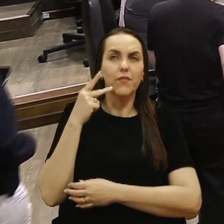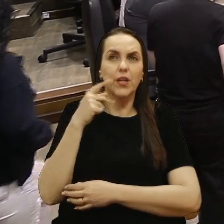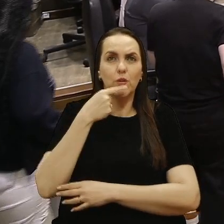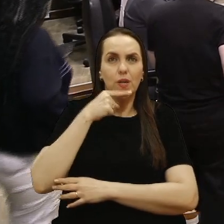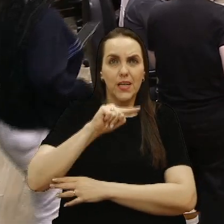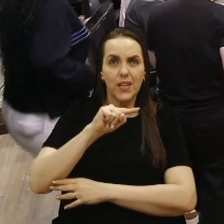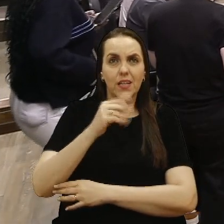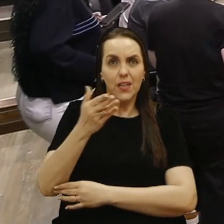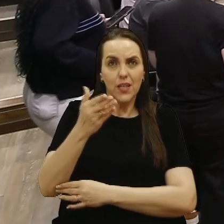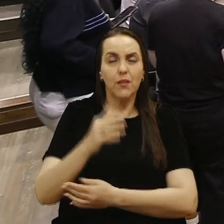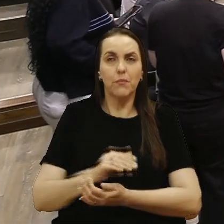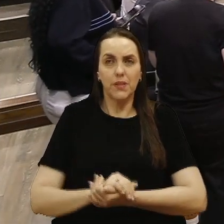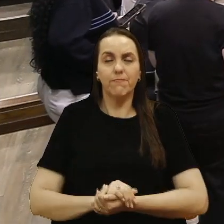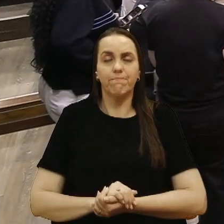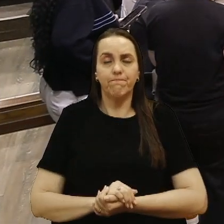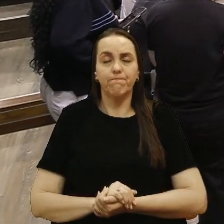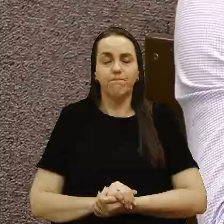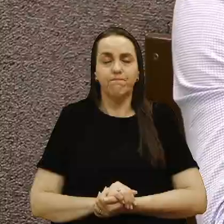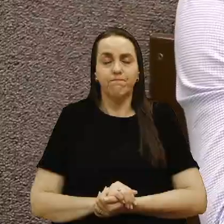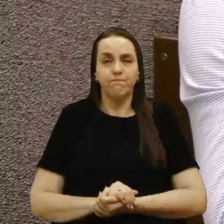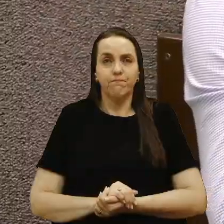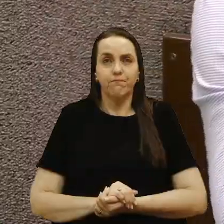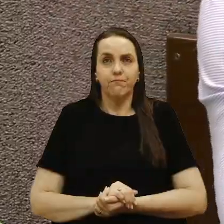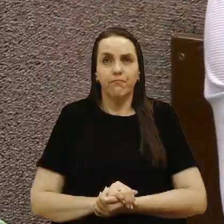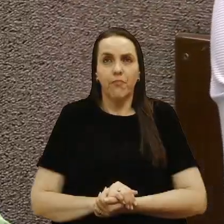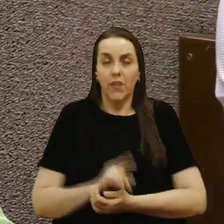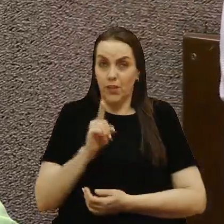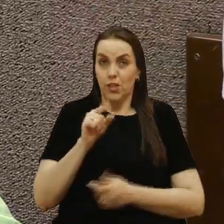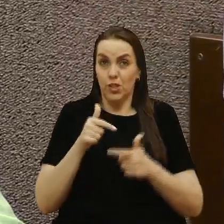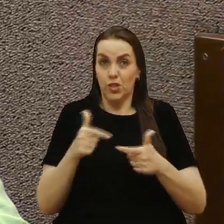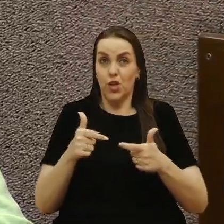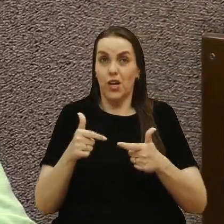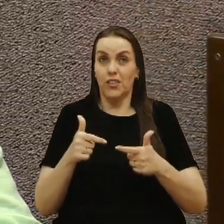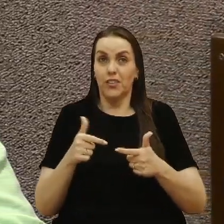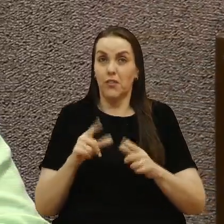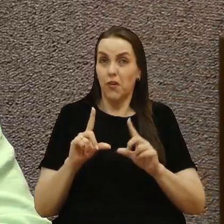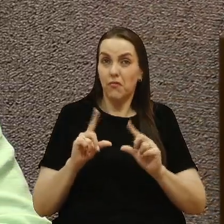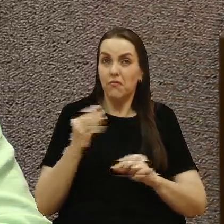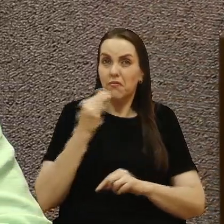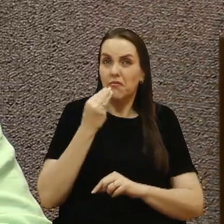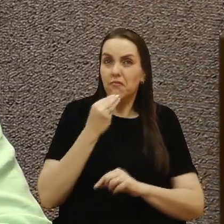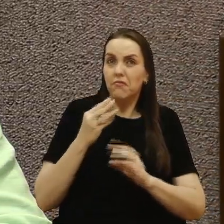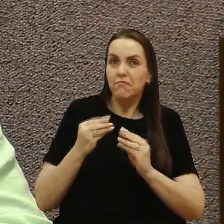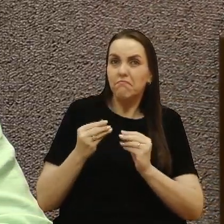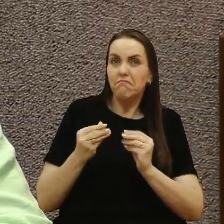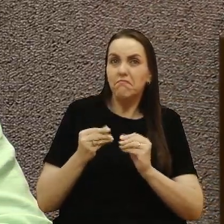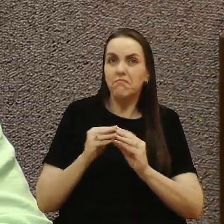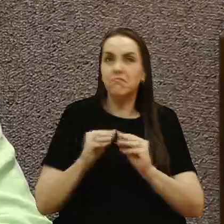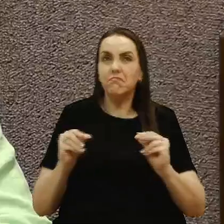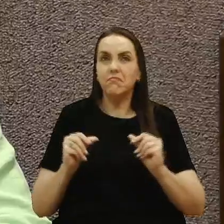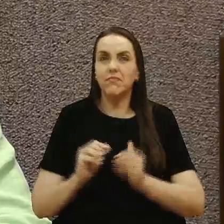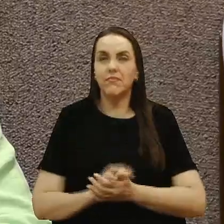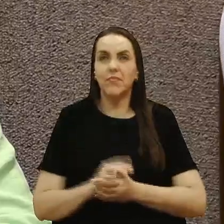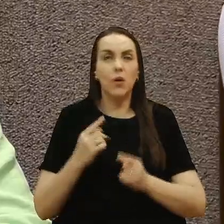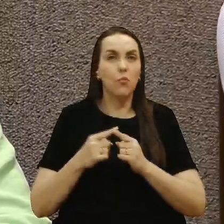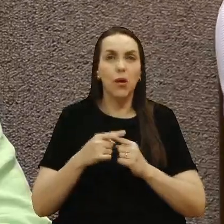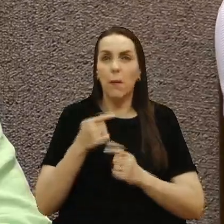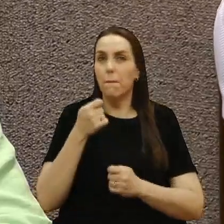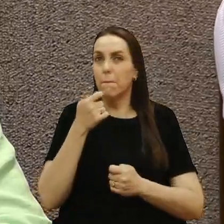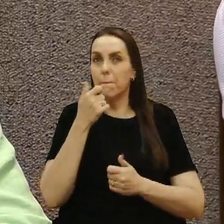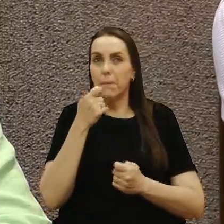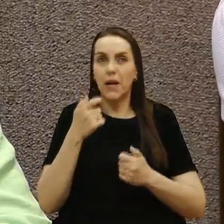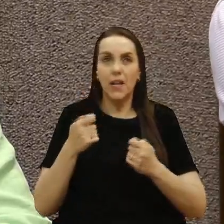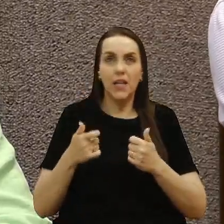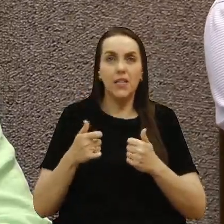senhor foi, digamos assim, teve sorte, né? Foi ameno, porque parece que estão